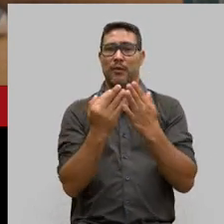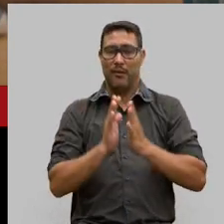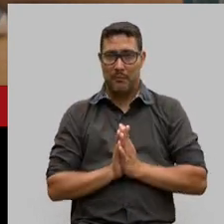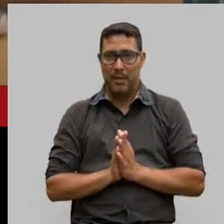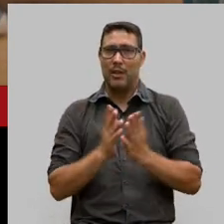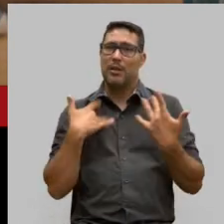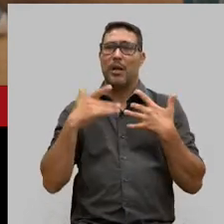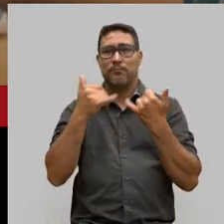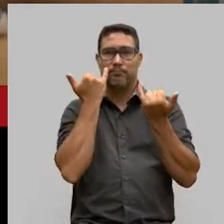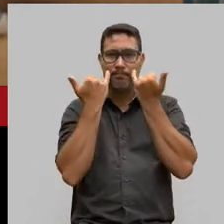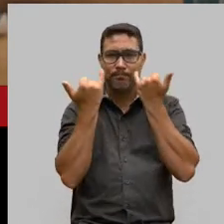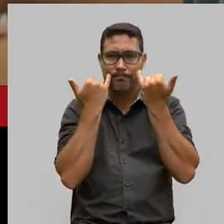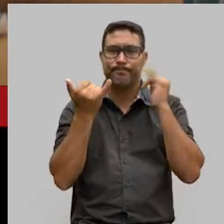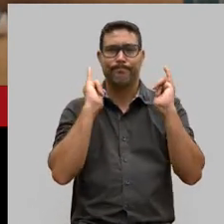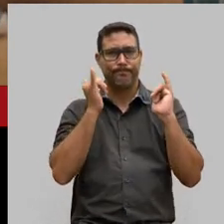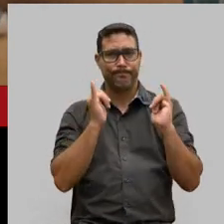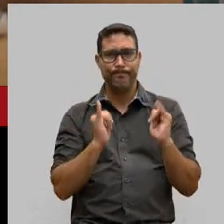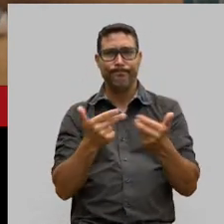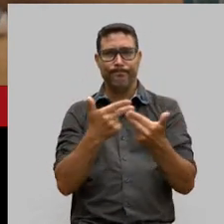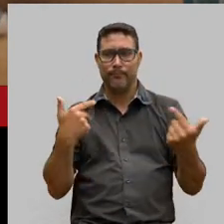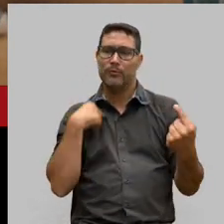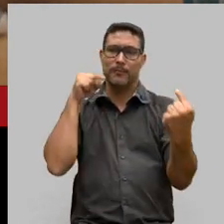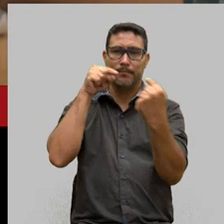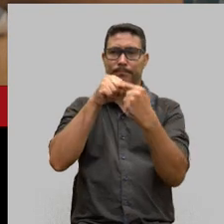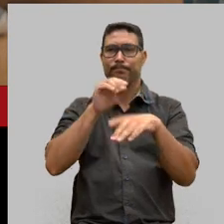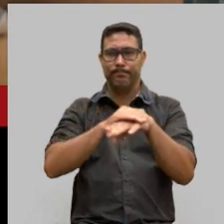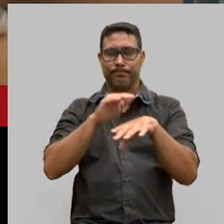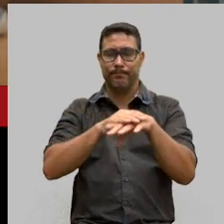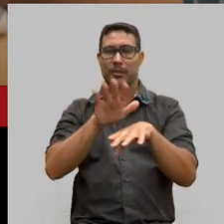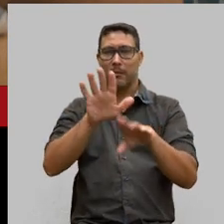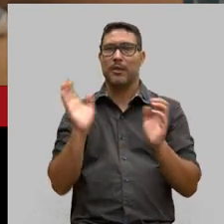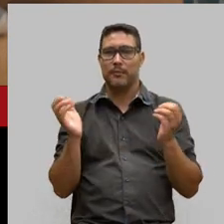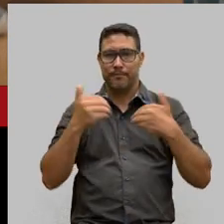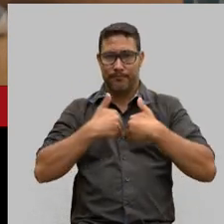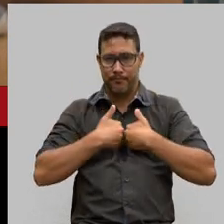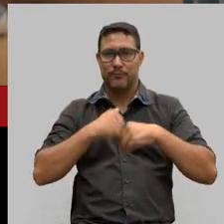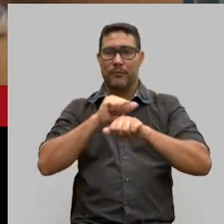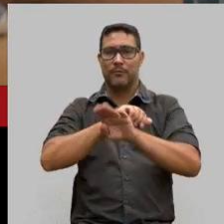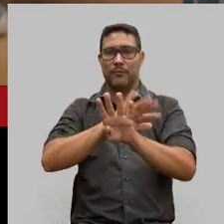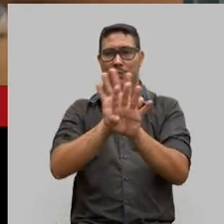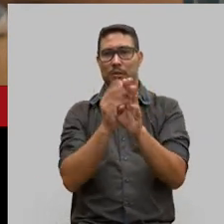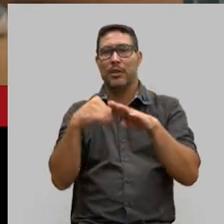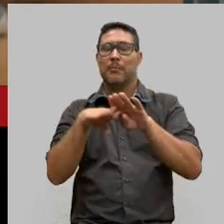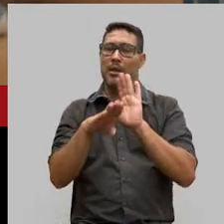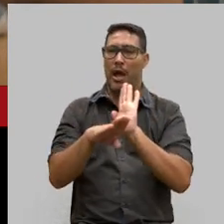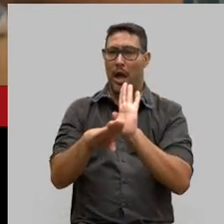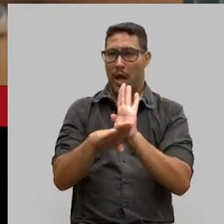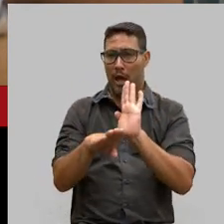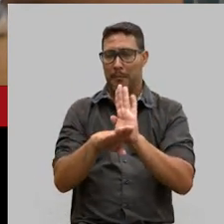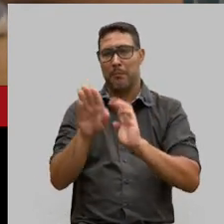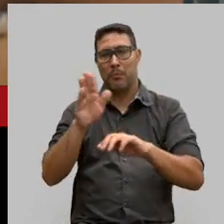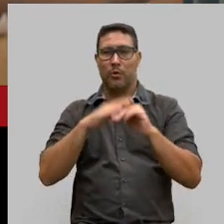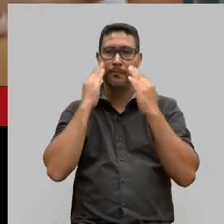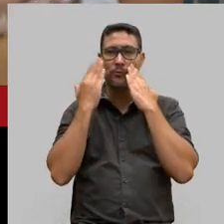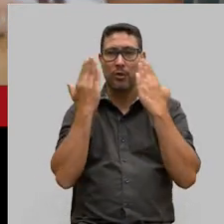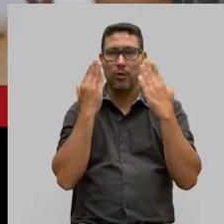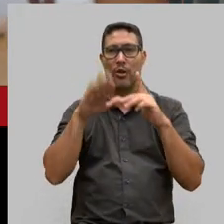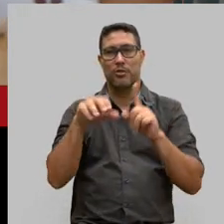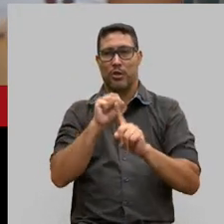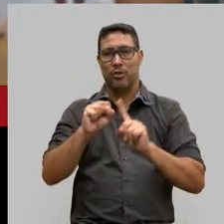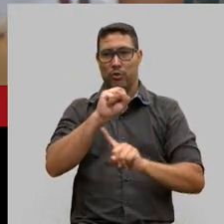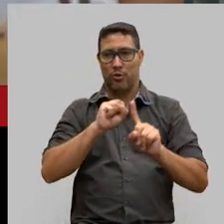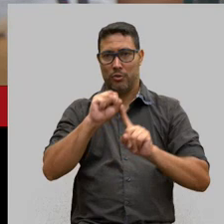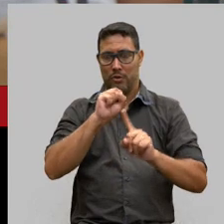de informações sobre o transtorno do e apoio psicológico e social o transtorno do espectro